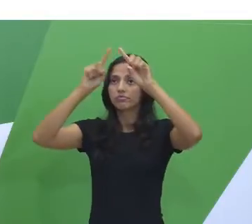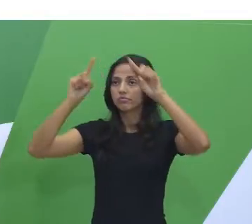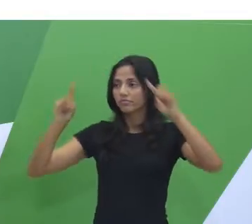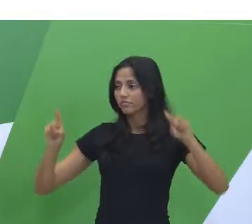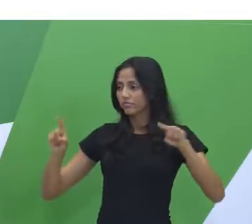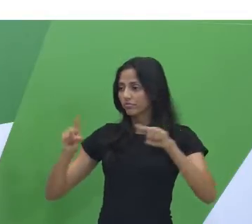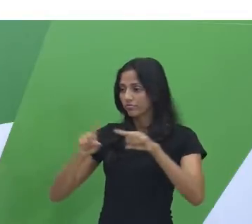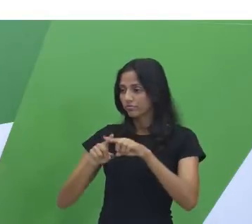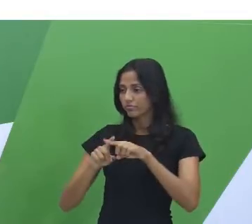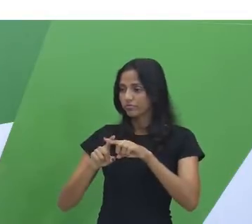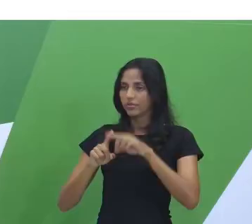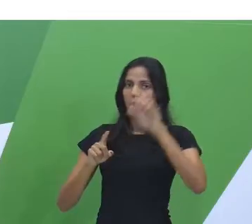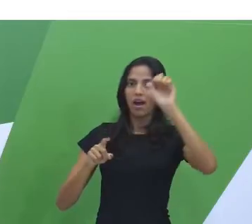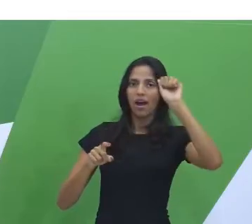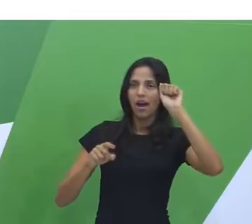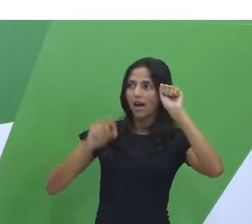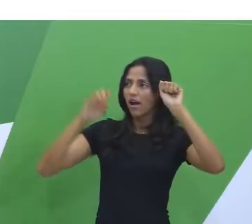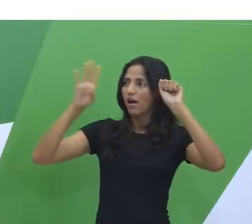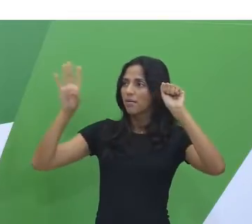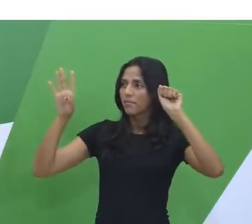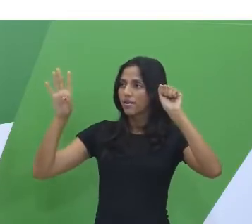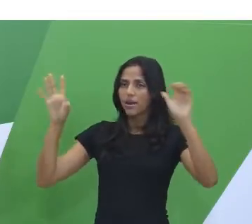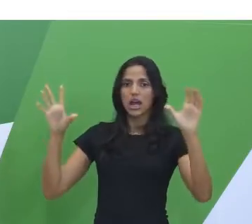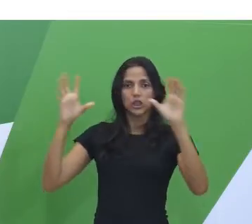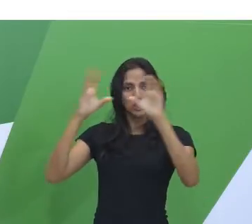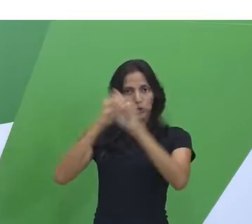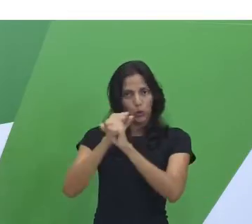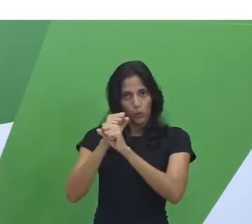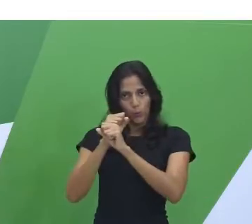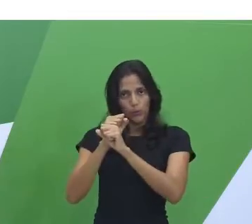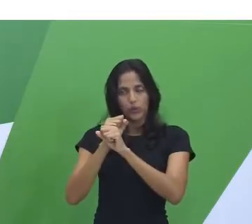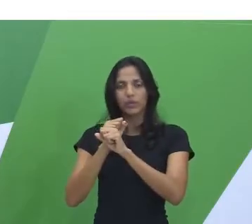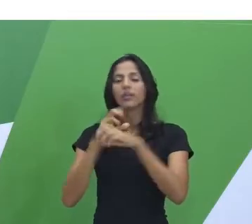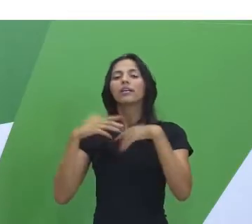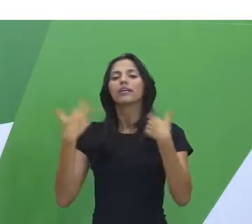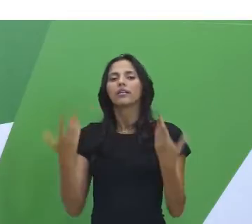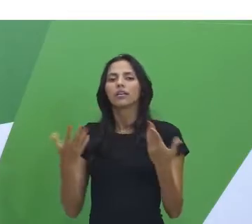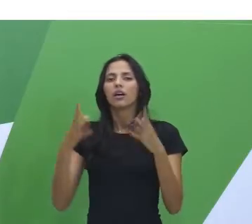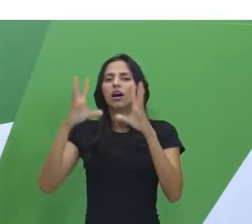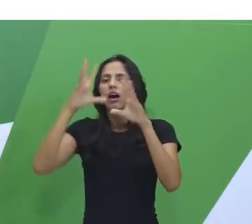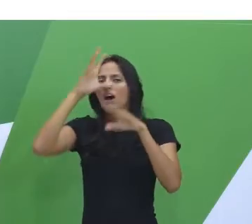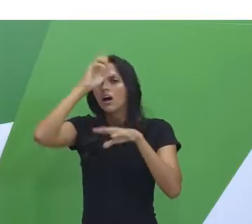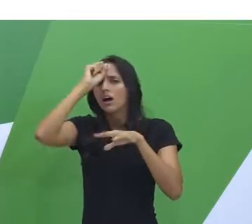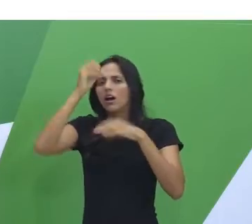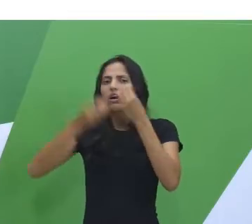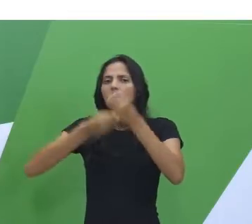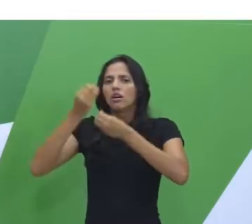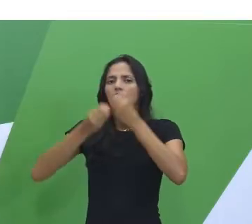dois lados, menos 2 vezes o produto das medidas desses lados pelo